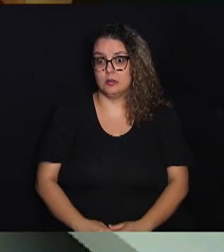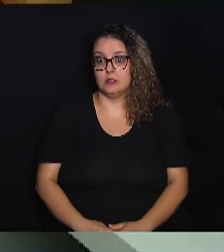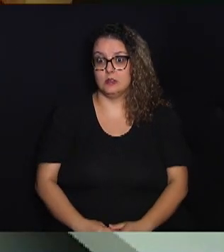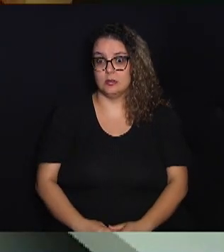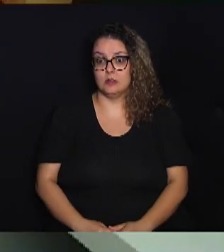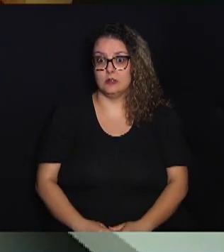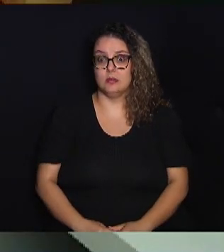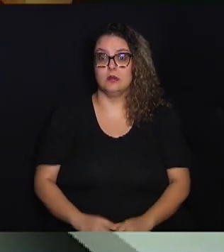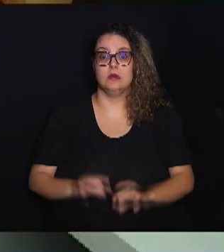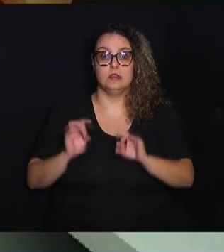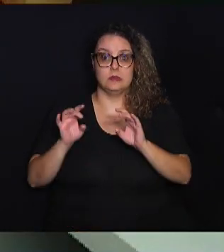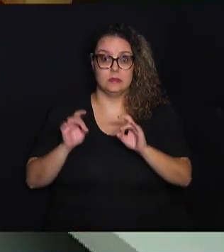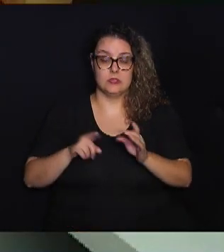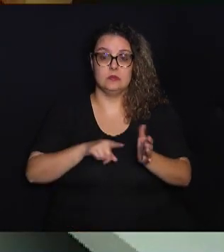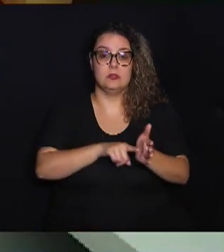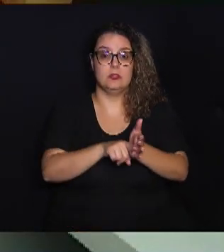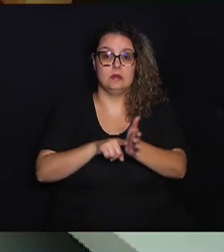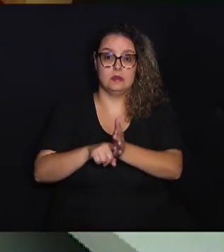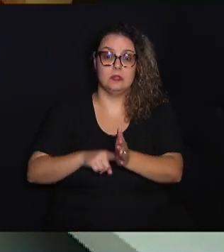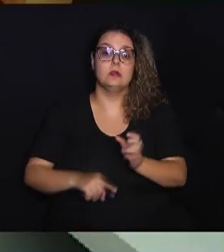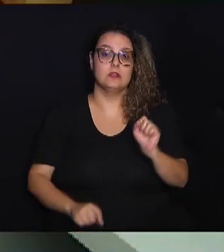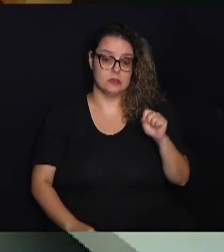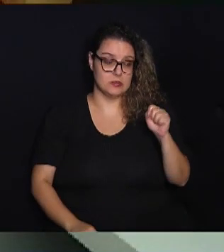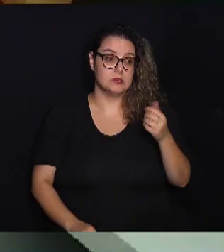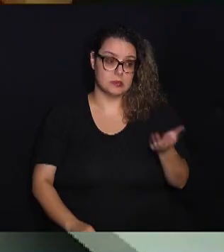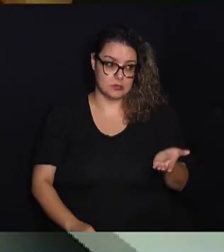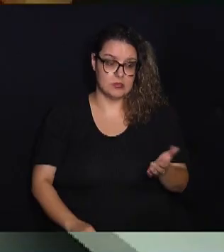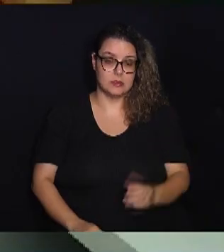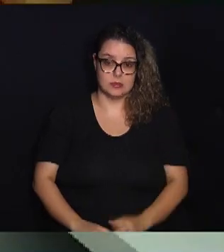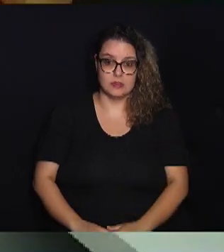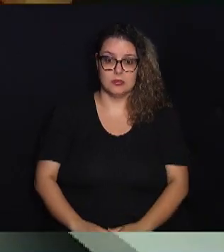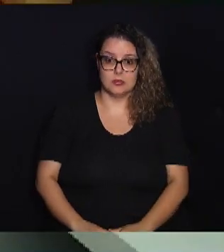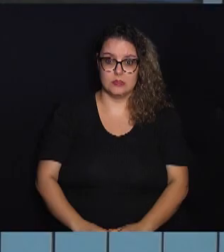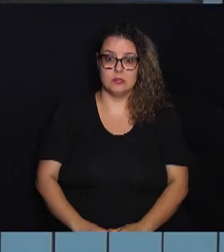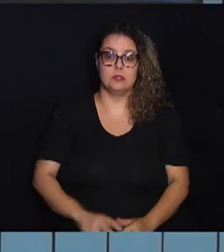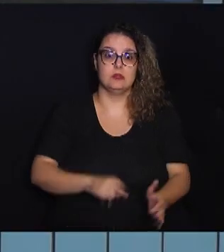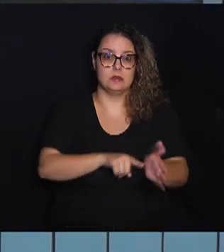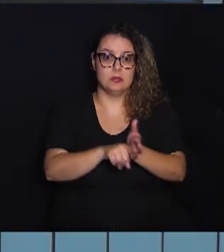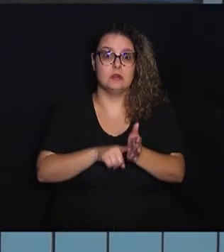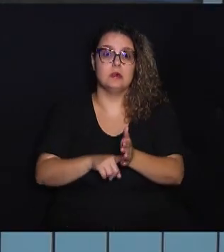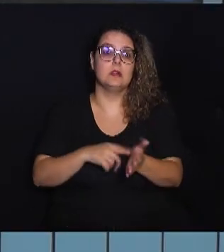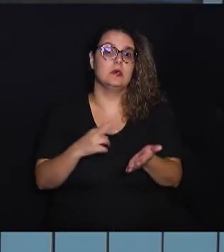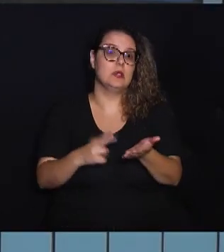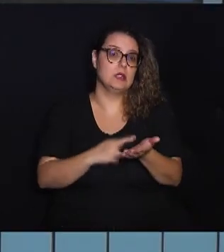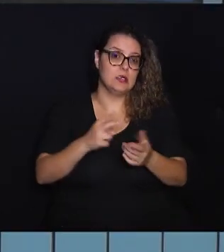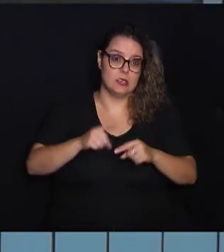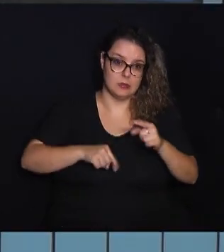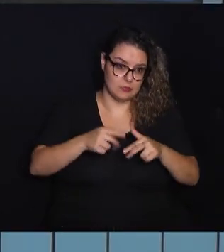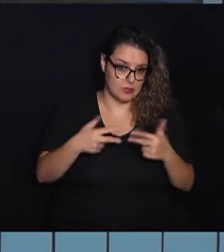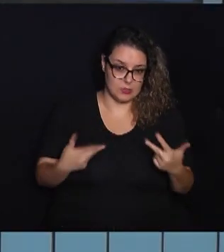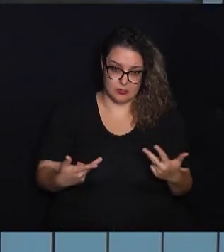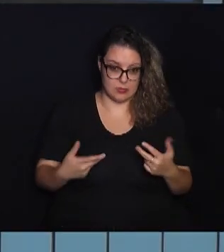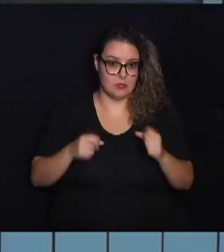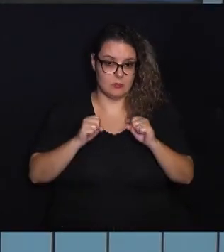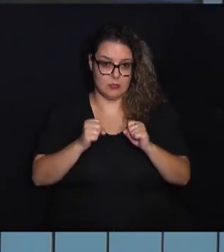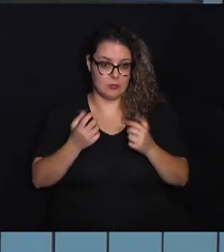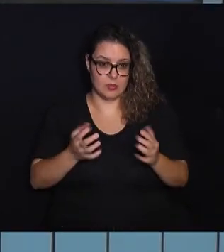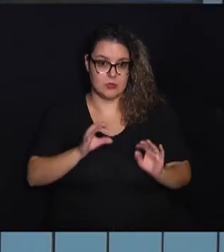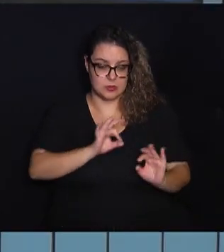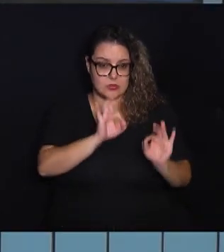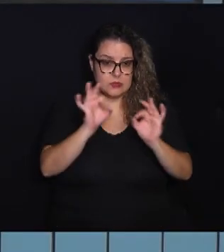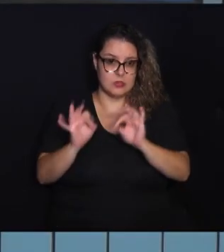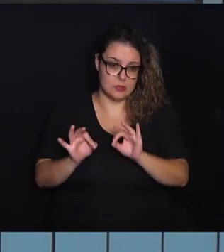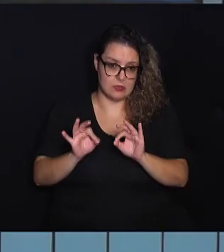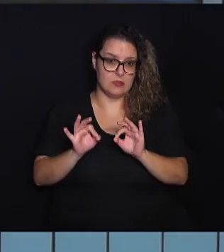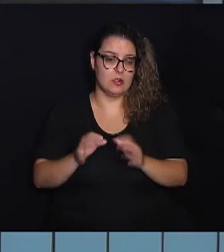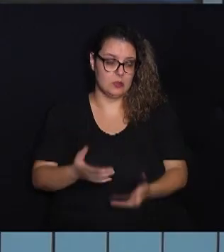de pesquisa, aí a Existem gente tem. pesquisas, se existem equipamentos que possam aí acompanhar a pessoa,